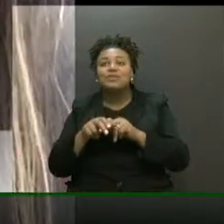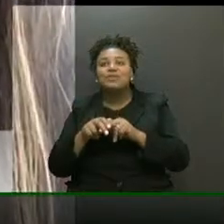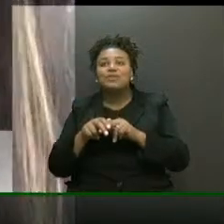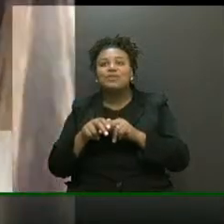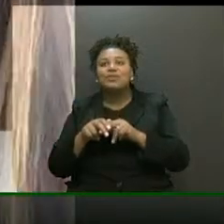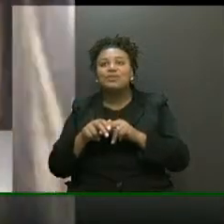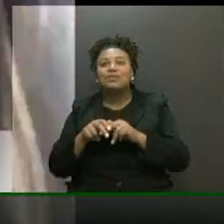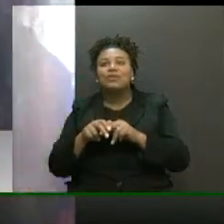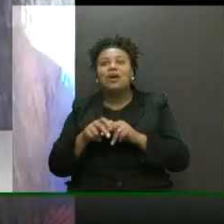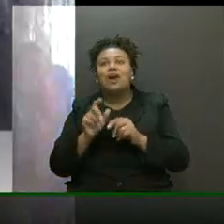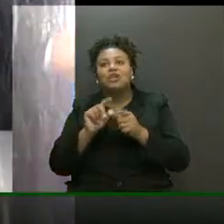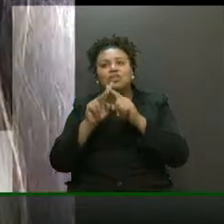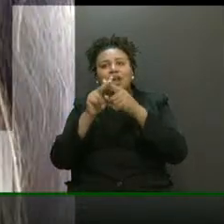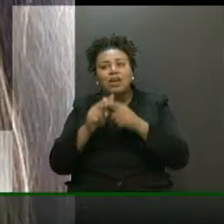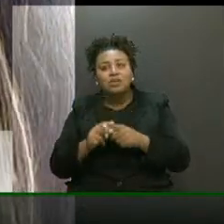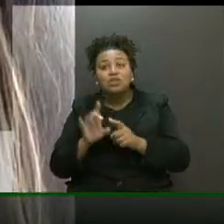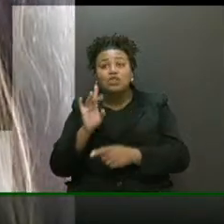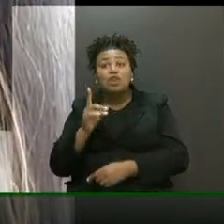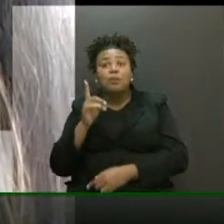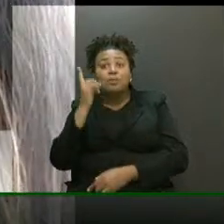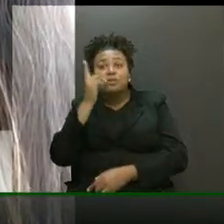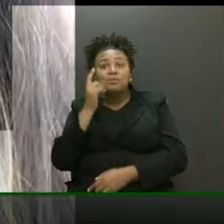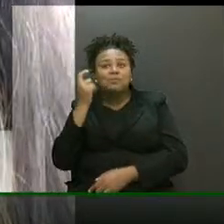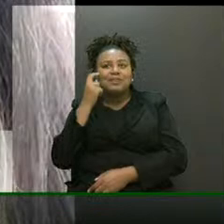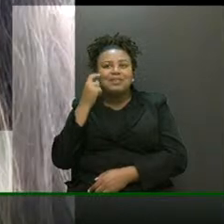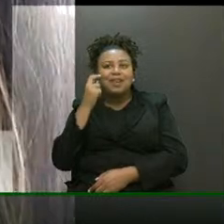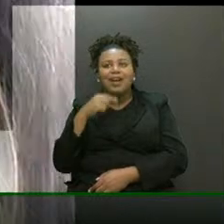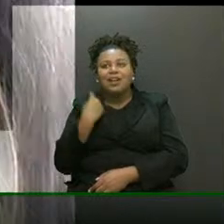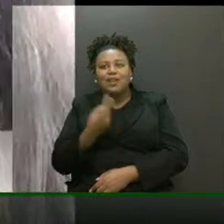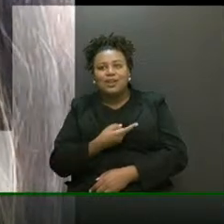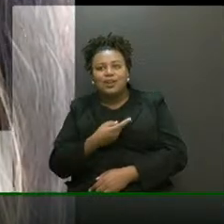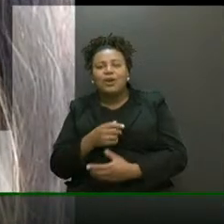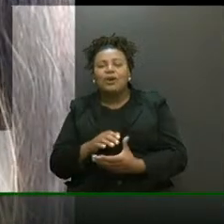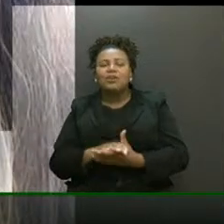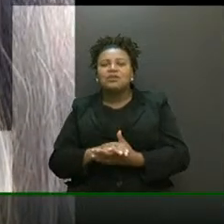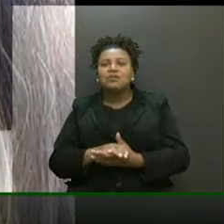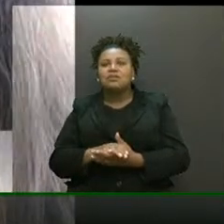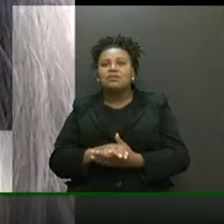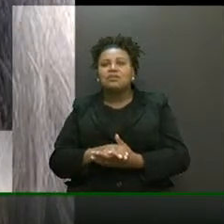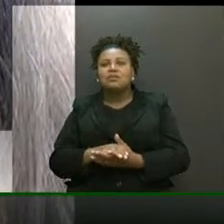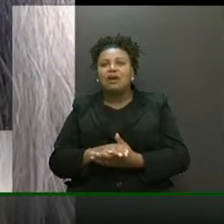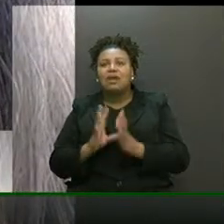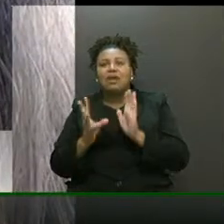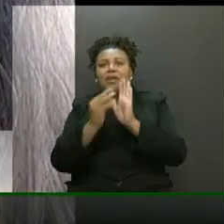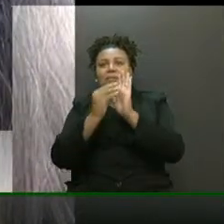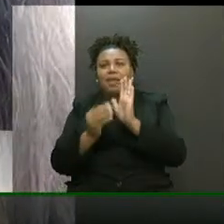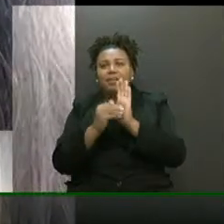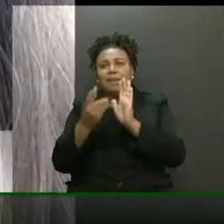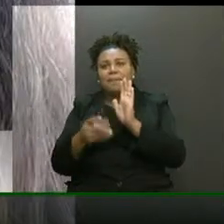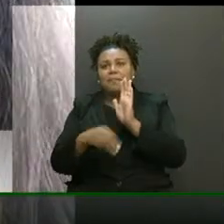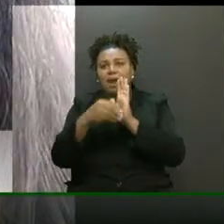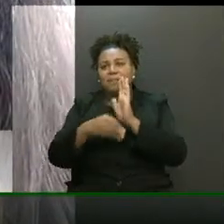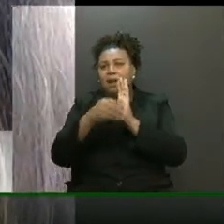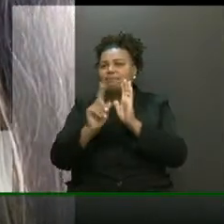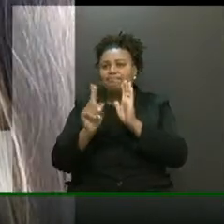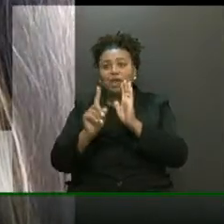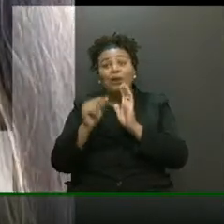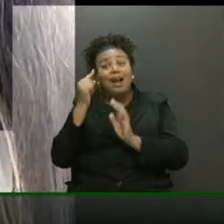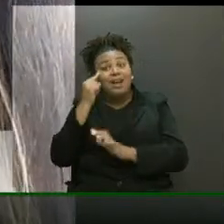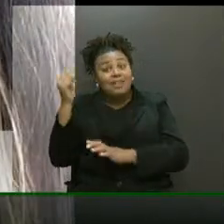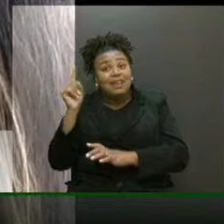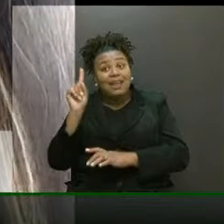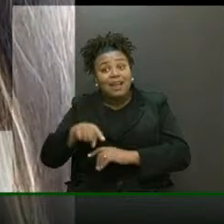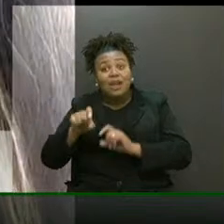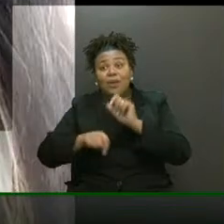está fazendo esses ajustes, só para os deputados não acharem aí que a gente está, cada emenda colocando algo mais, não. Porque a